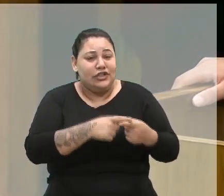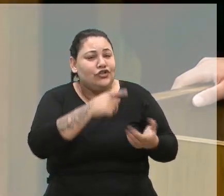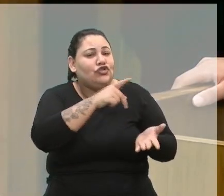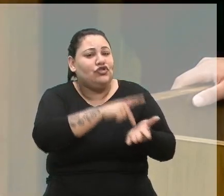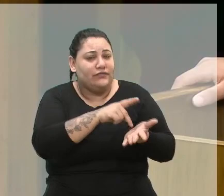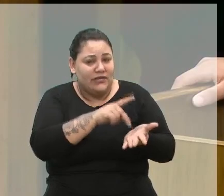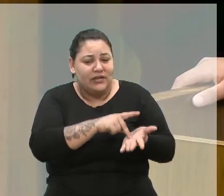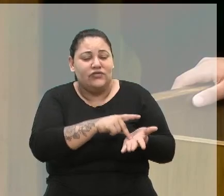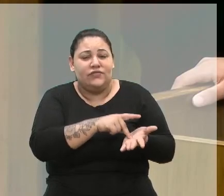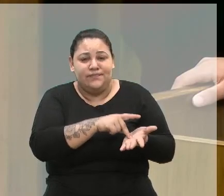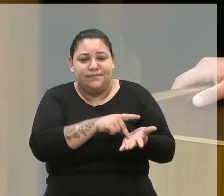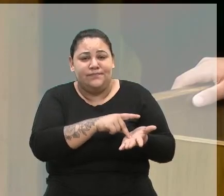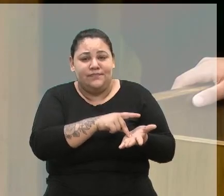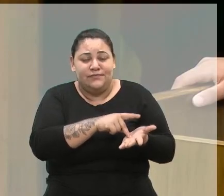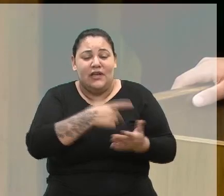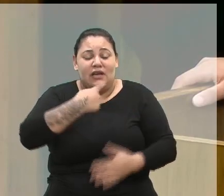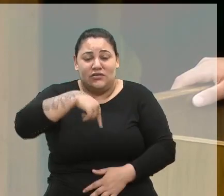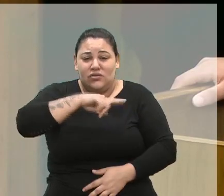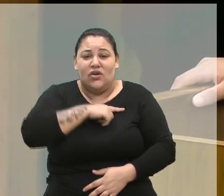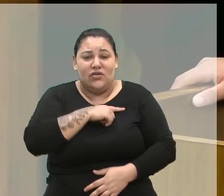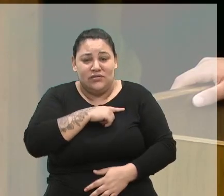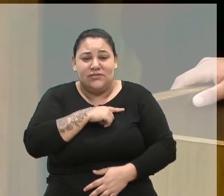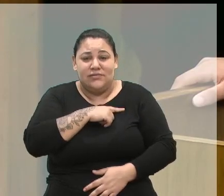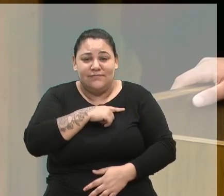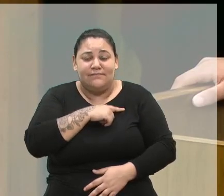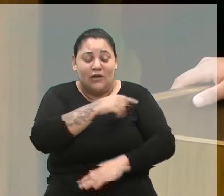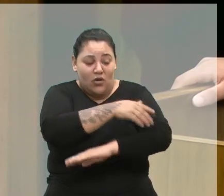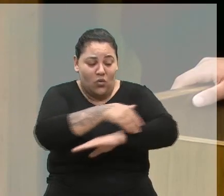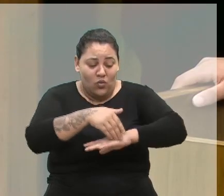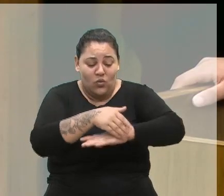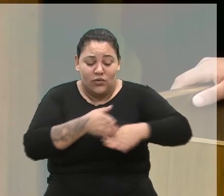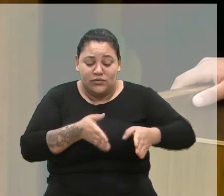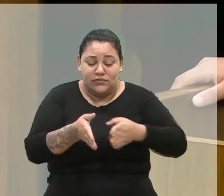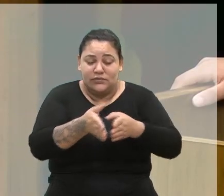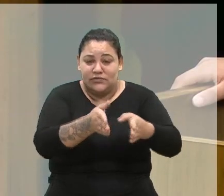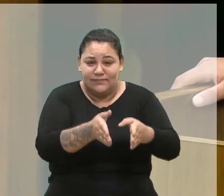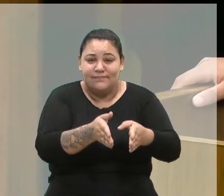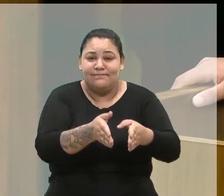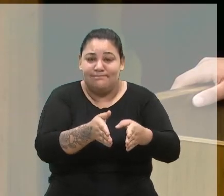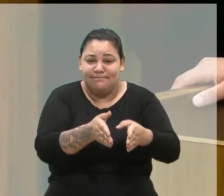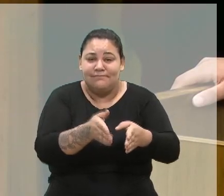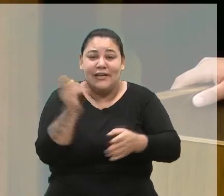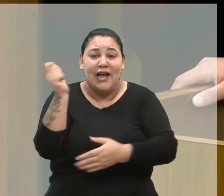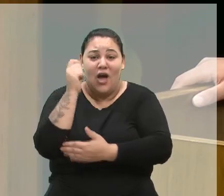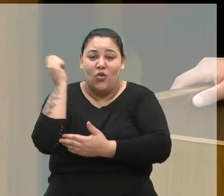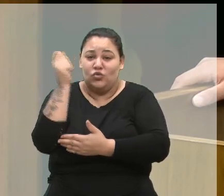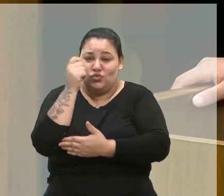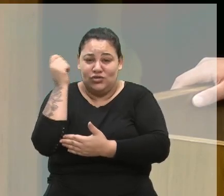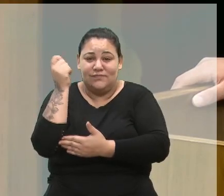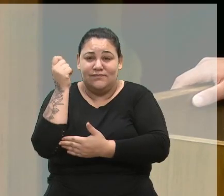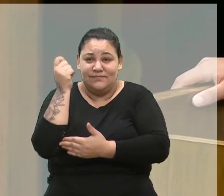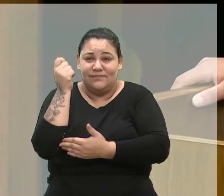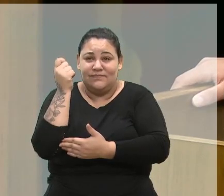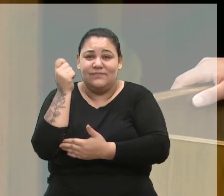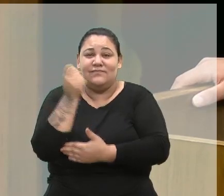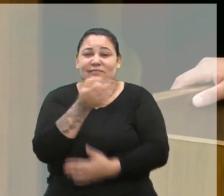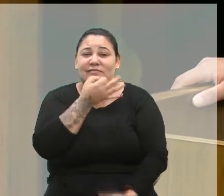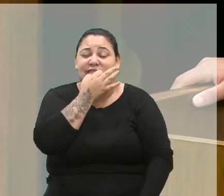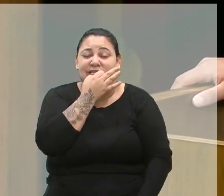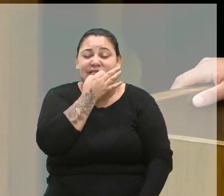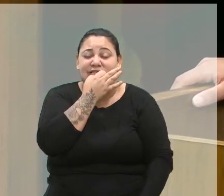sinceramente, as nossas vias gaúchas, as nossas rodovias gaúchas, elas estão em